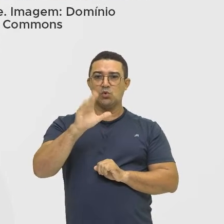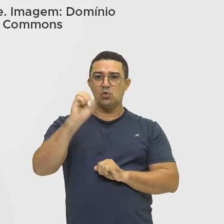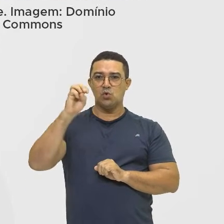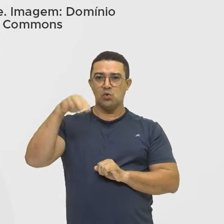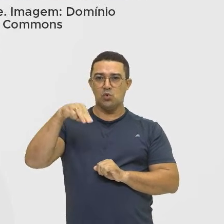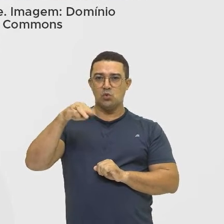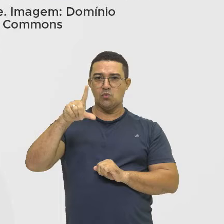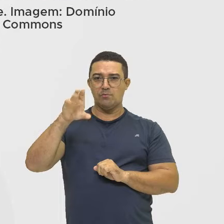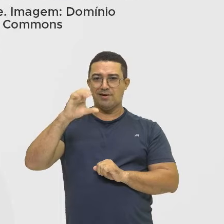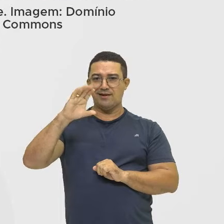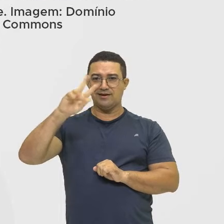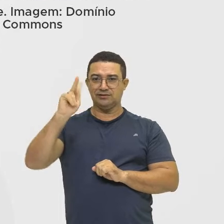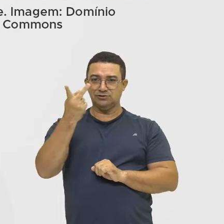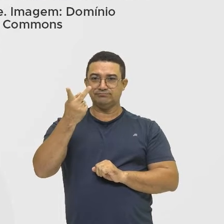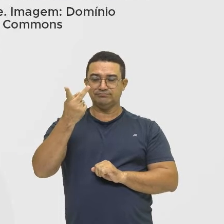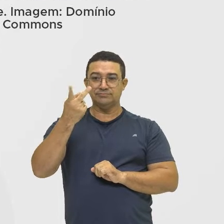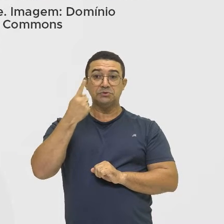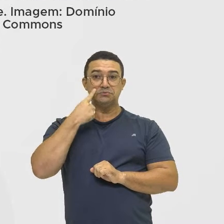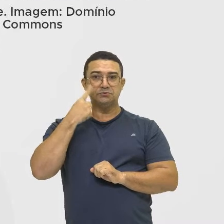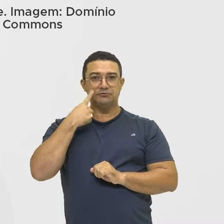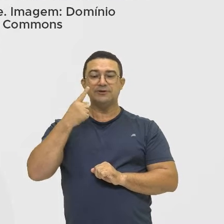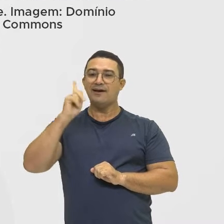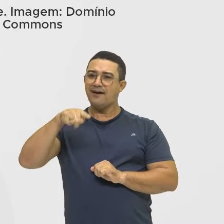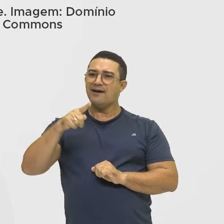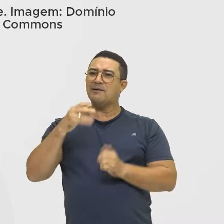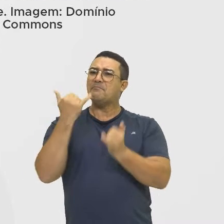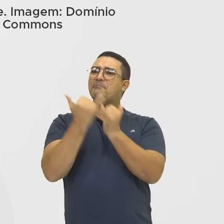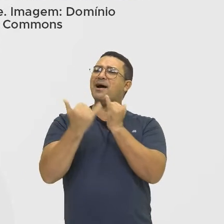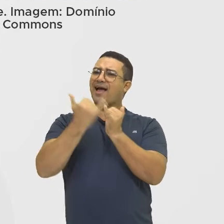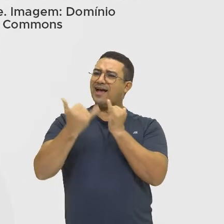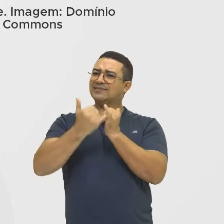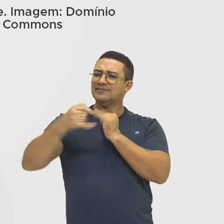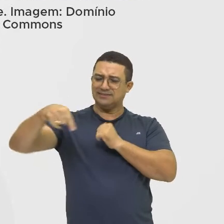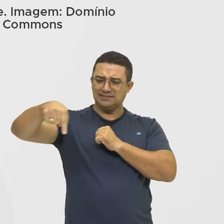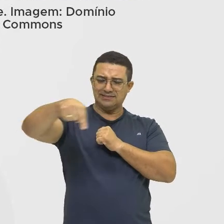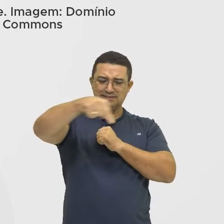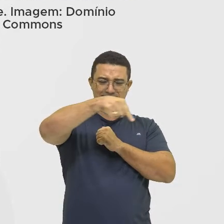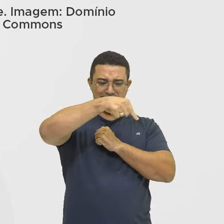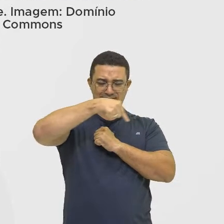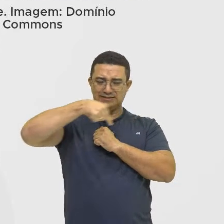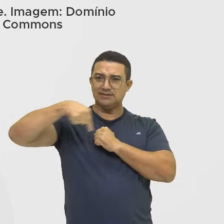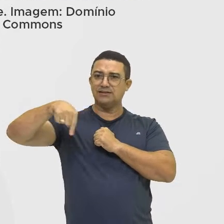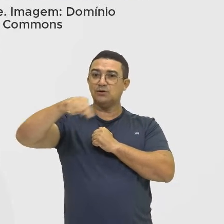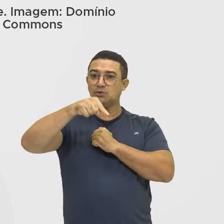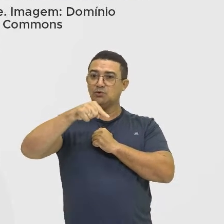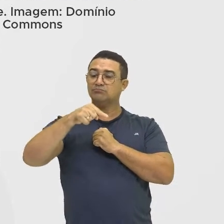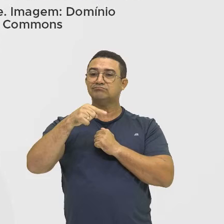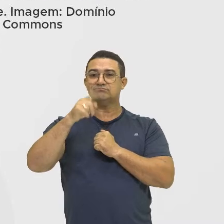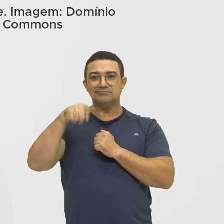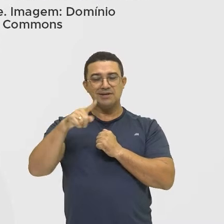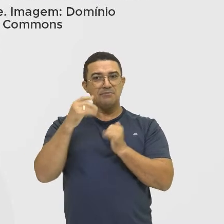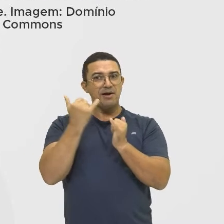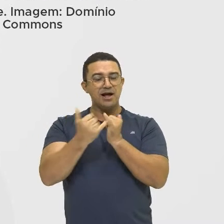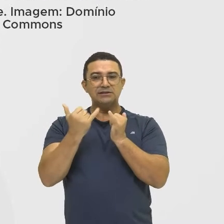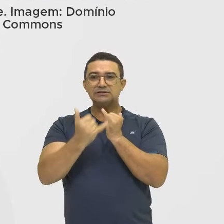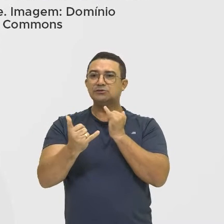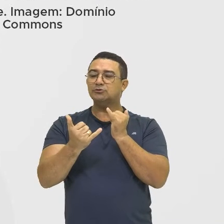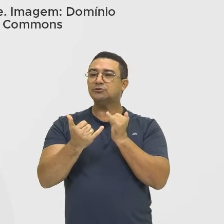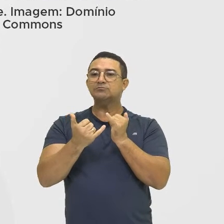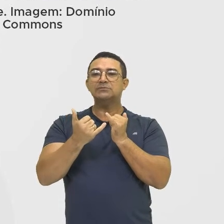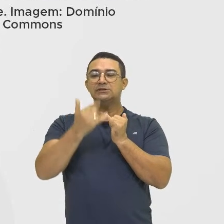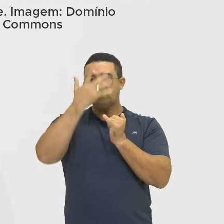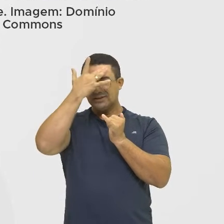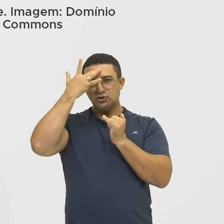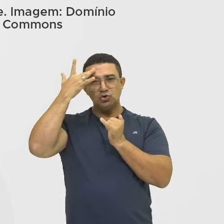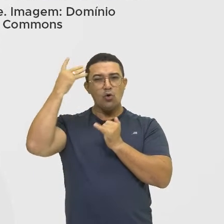domes organizados em círculos, que são considerados o quê? Algo sagrado para esse período,